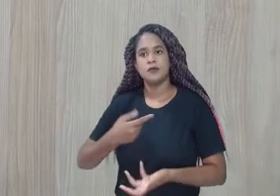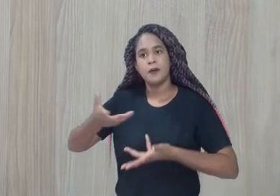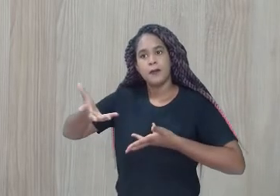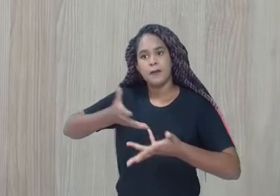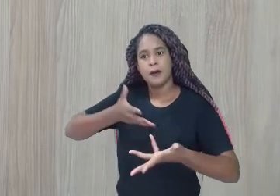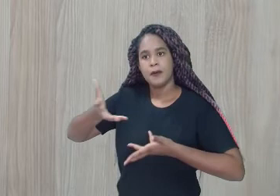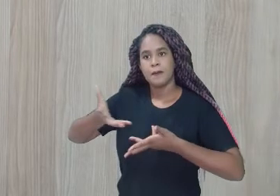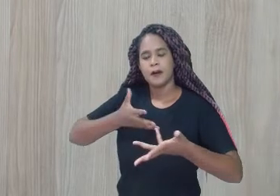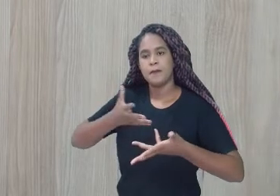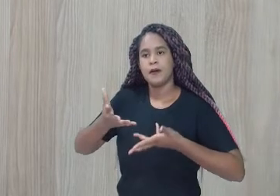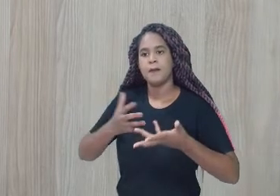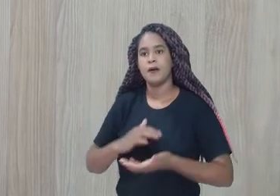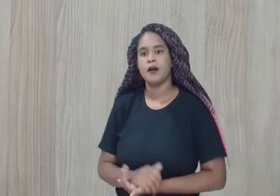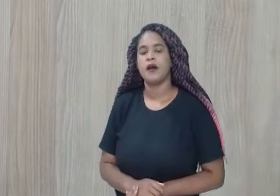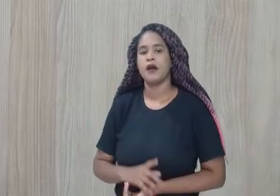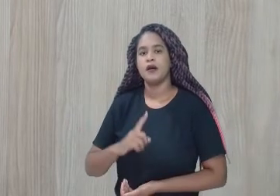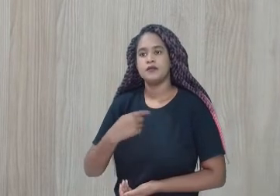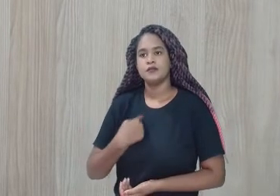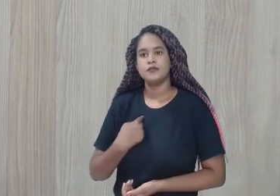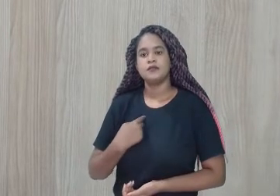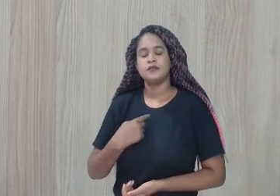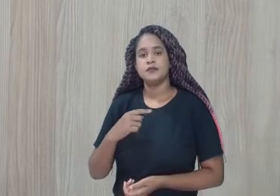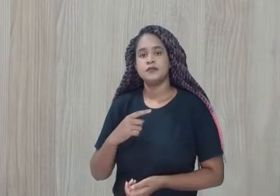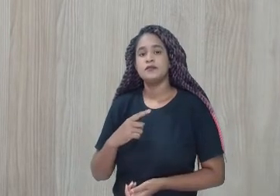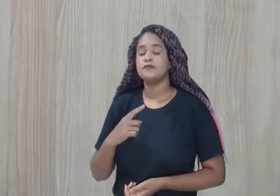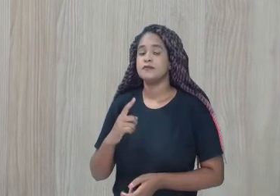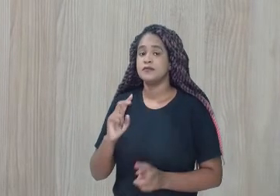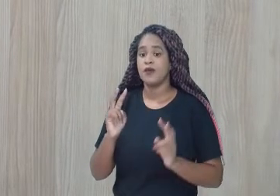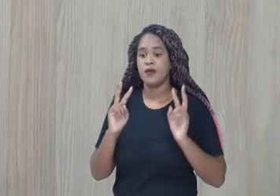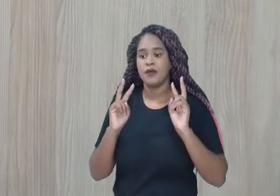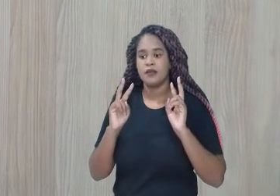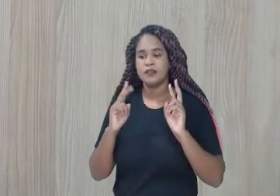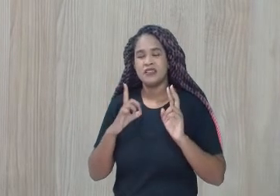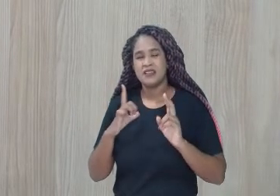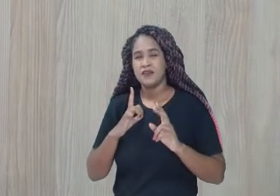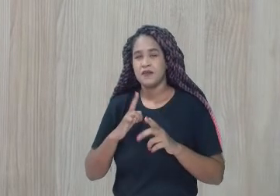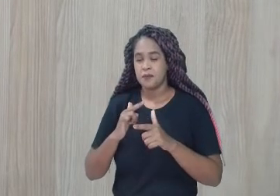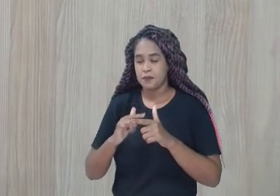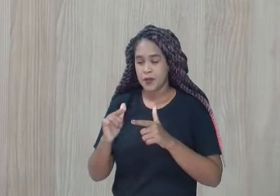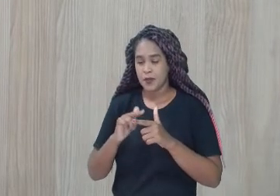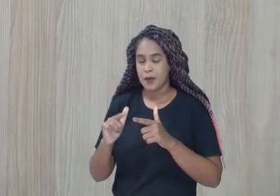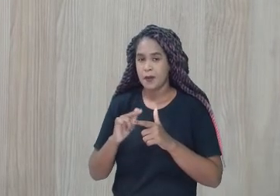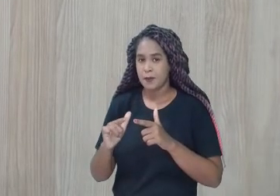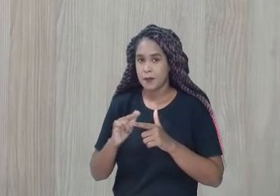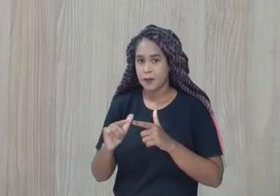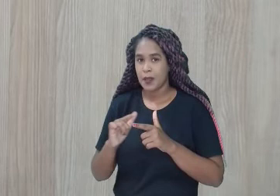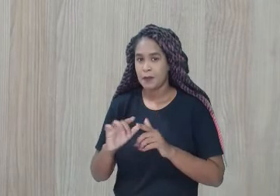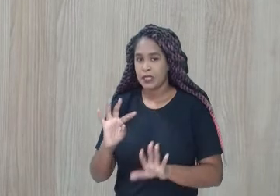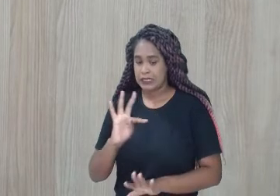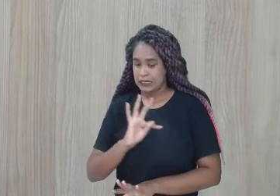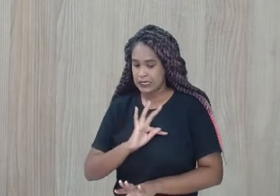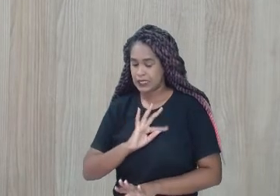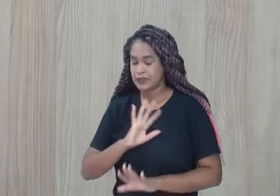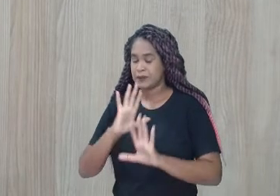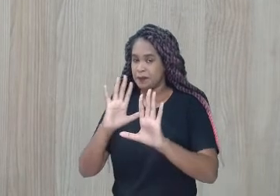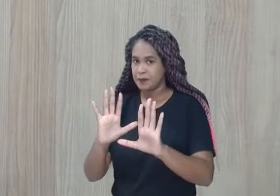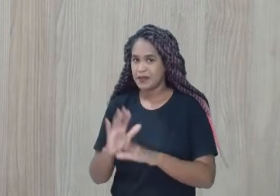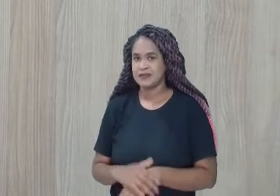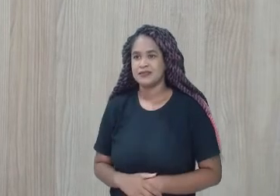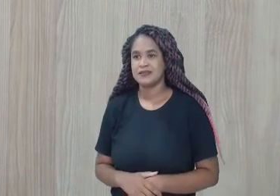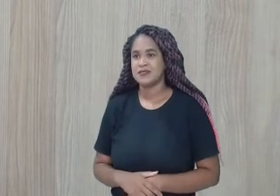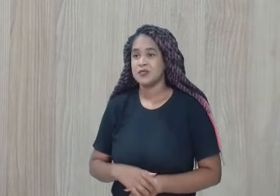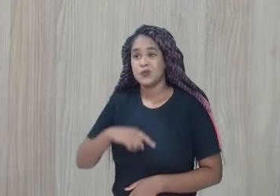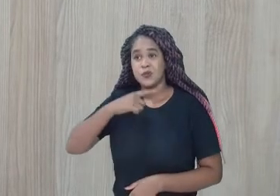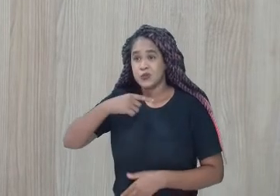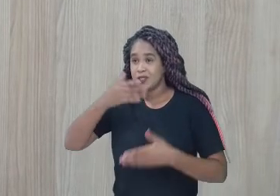do problema técnico que houve aqui, não é? Eles não estavam lhe vendo, professora, mas estavam aqui achando ruim porque não